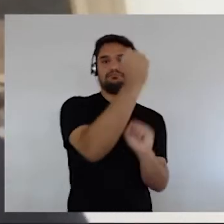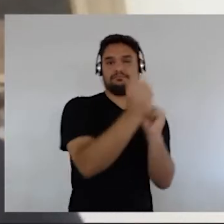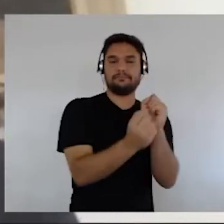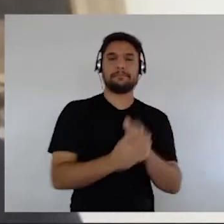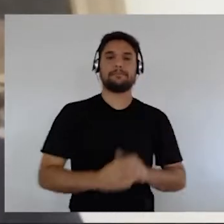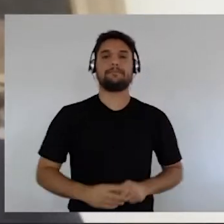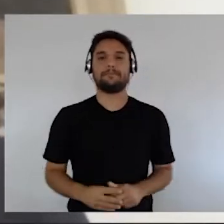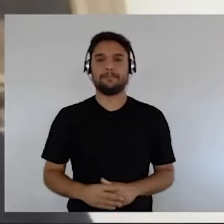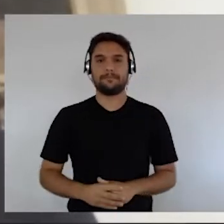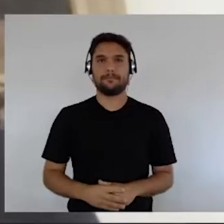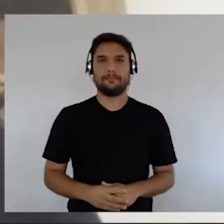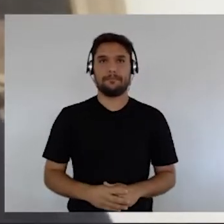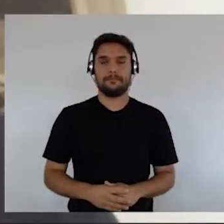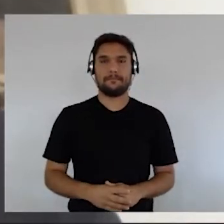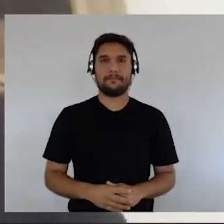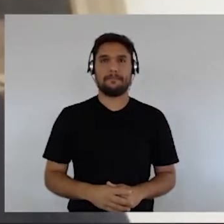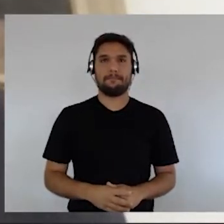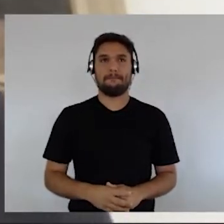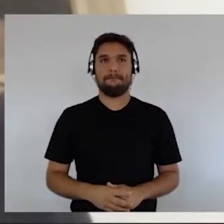integradoras.